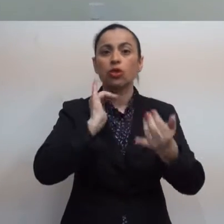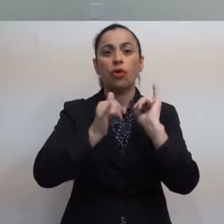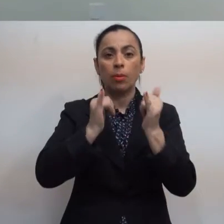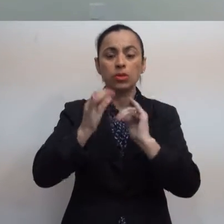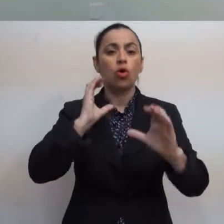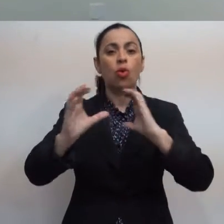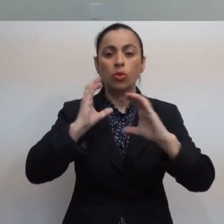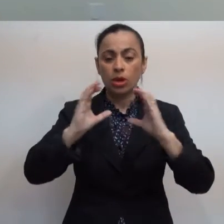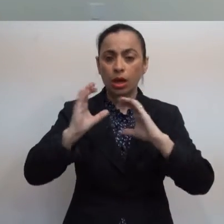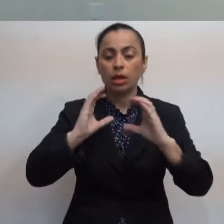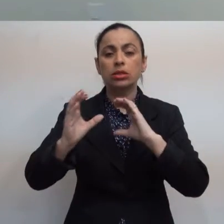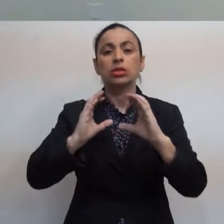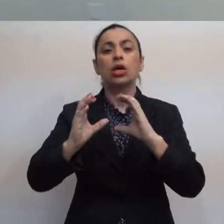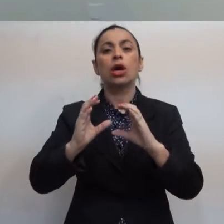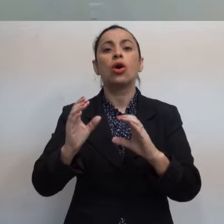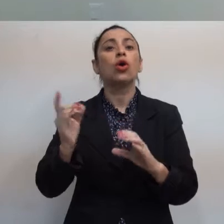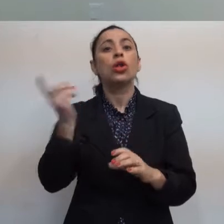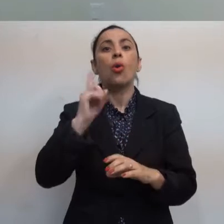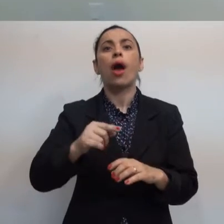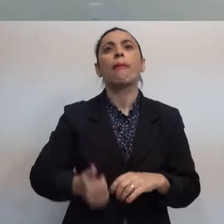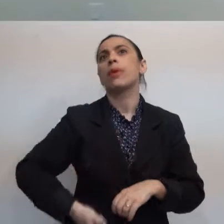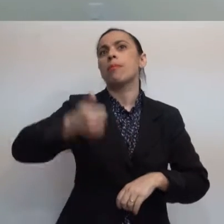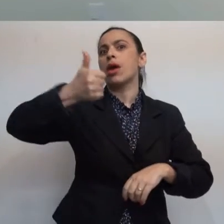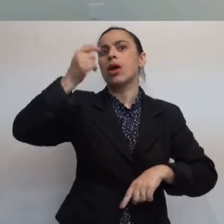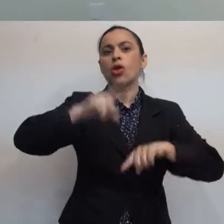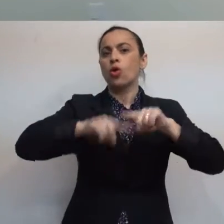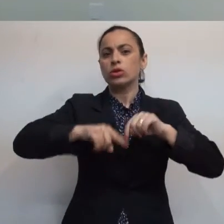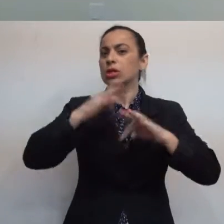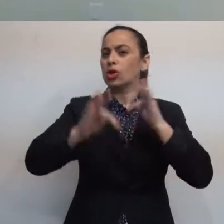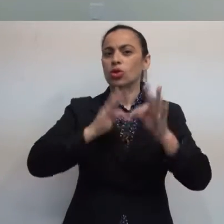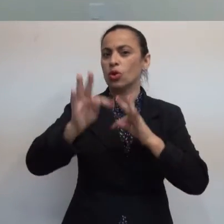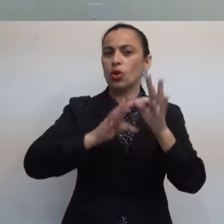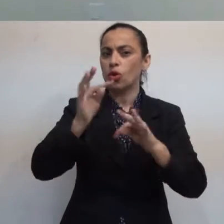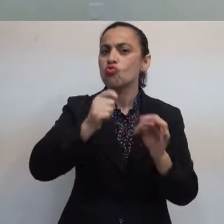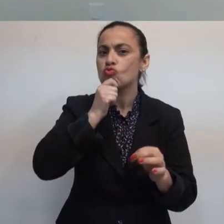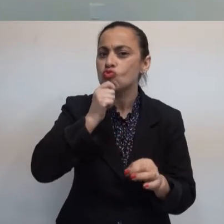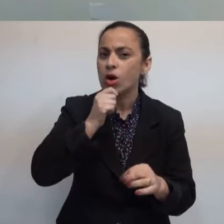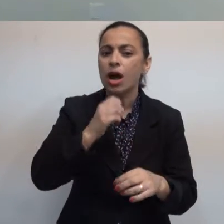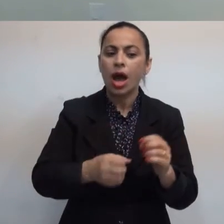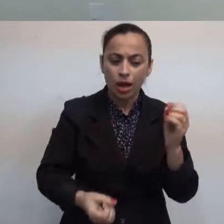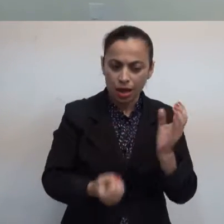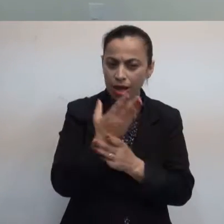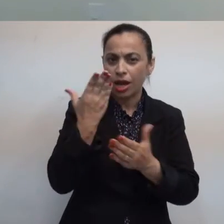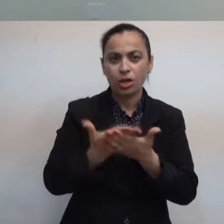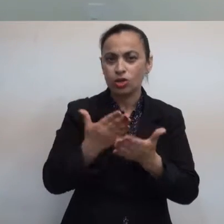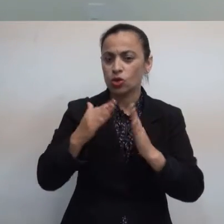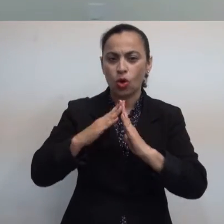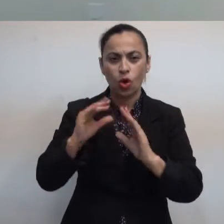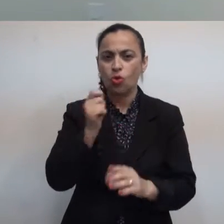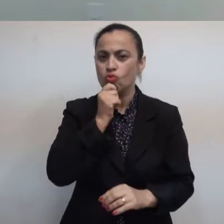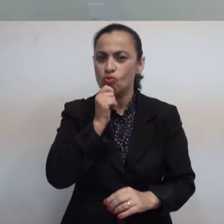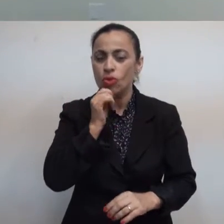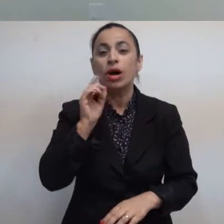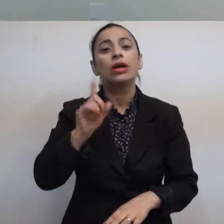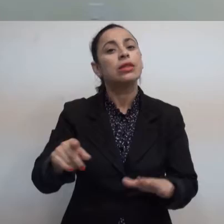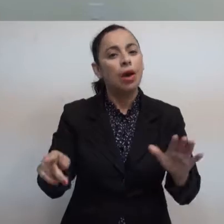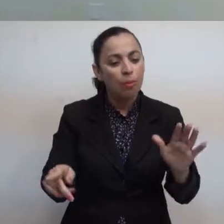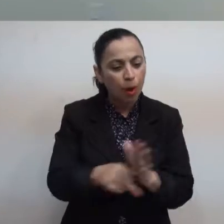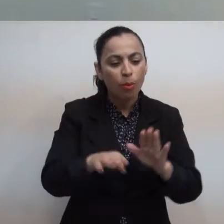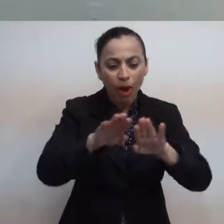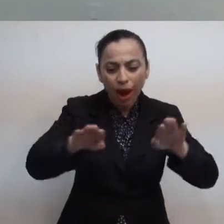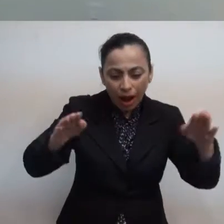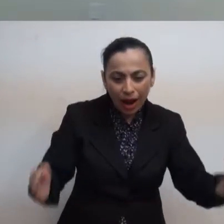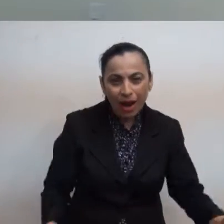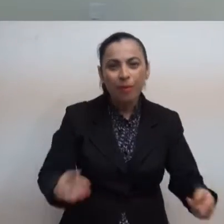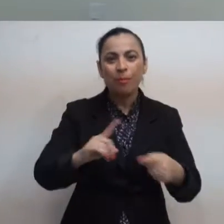recursos das tecnologias da informação e comunicação não foram os primeiros recursos tecnológicos a serem instalados em escolas. Nós